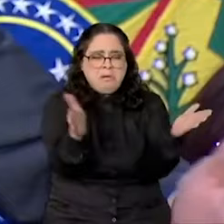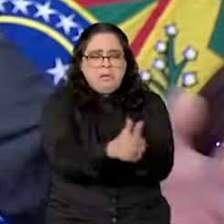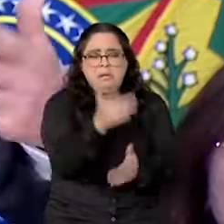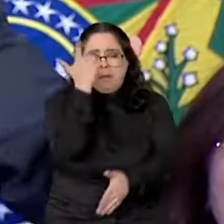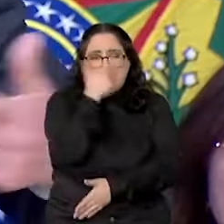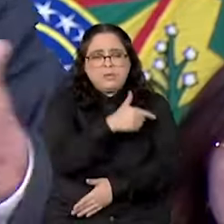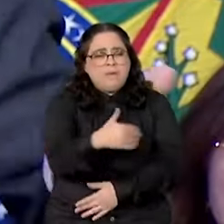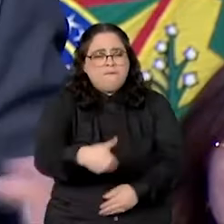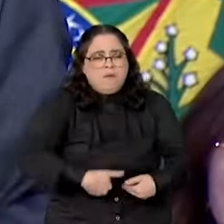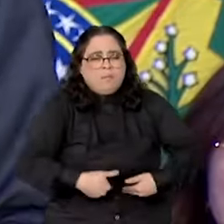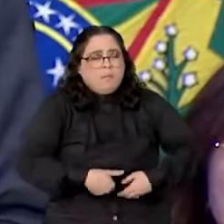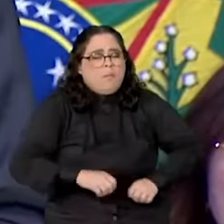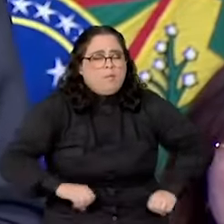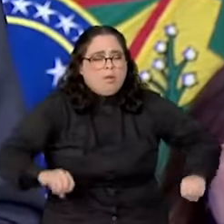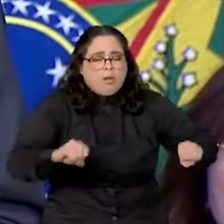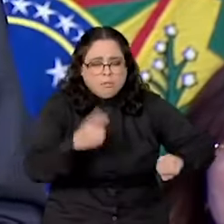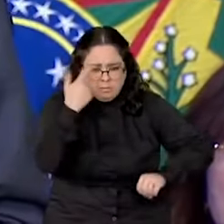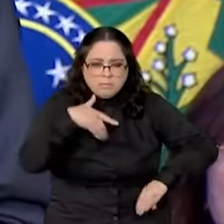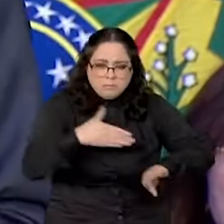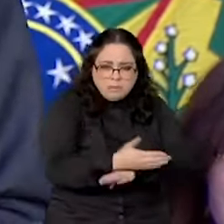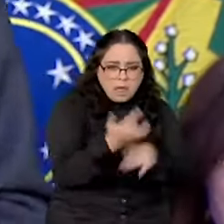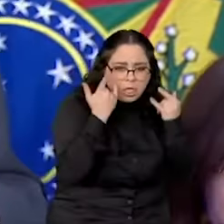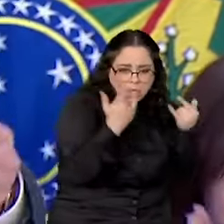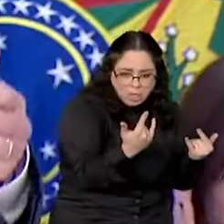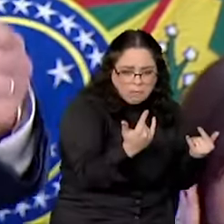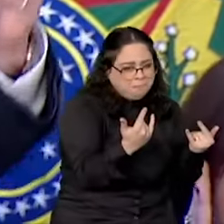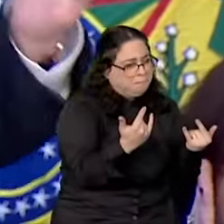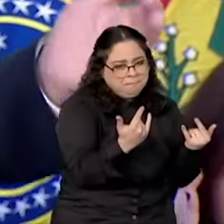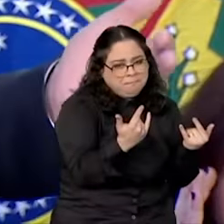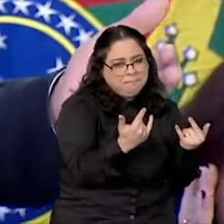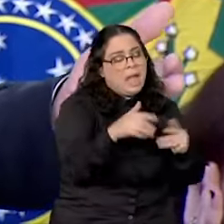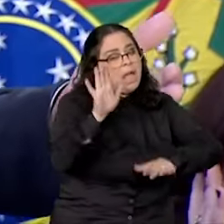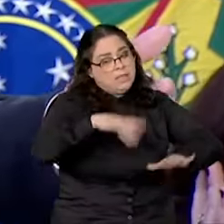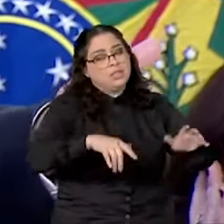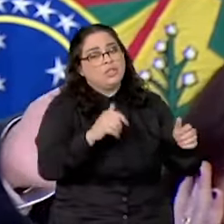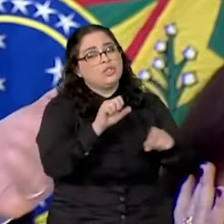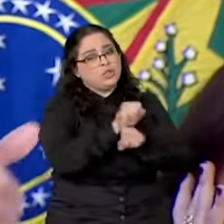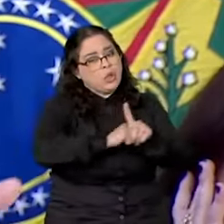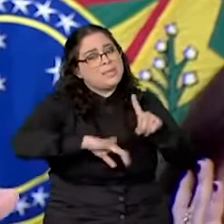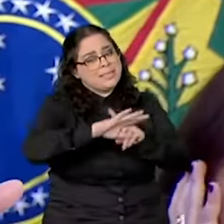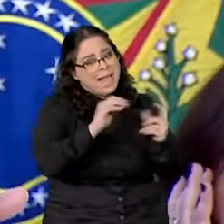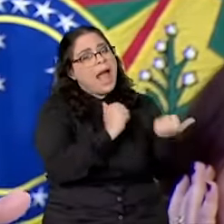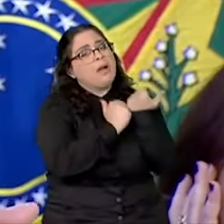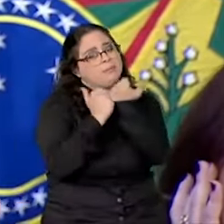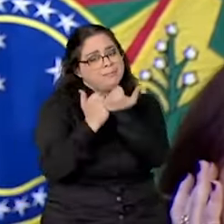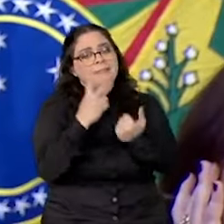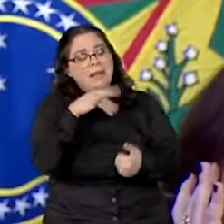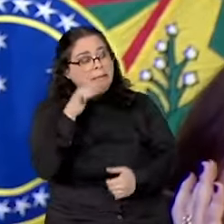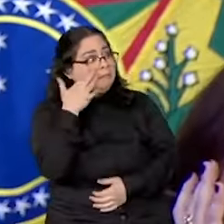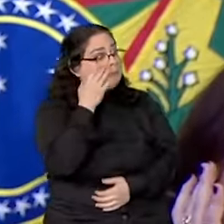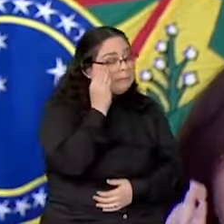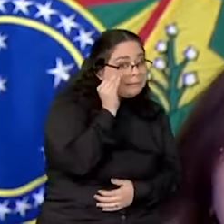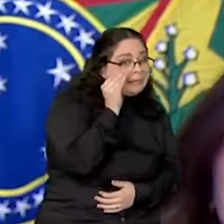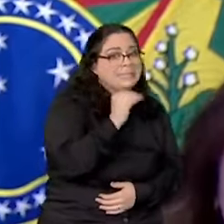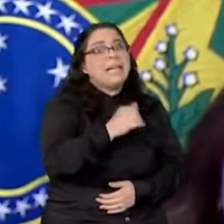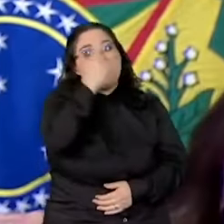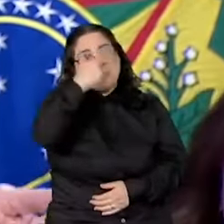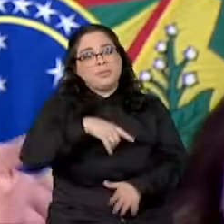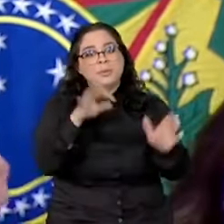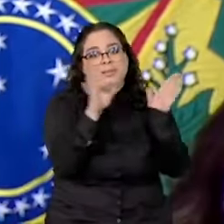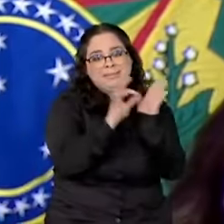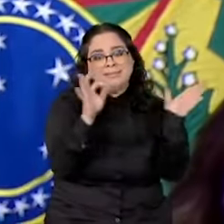gente passando fome. Ninguém. A não ser algumas assistentes sociais, a não ser os caras do